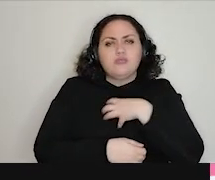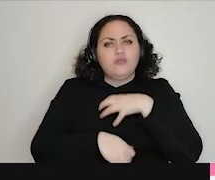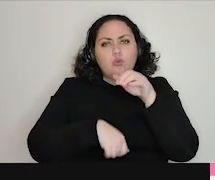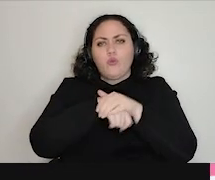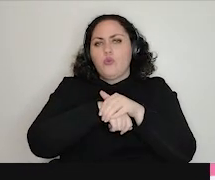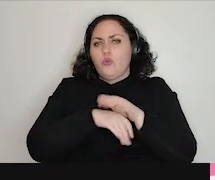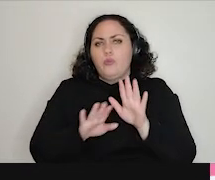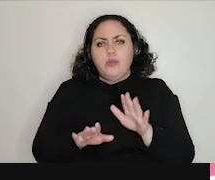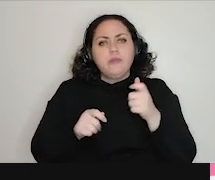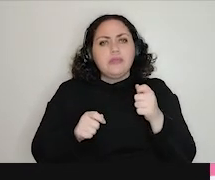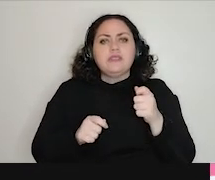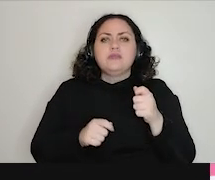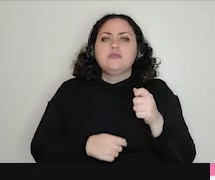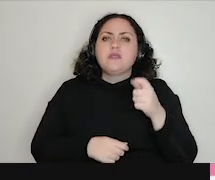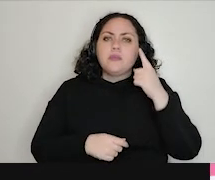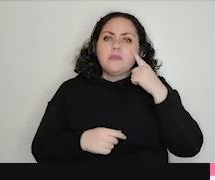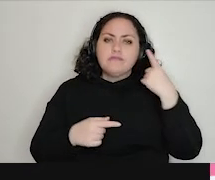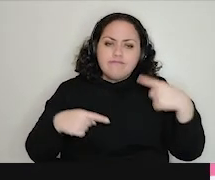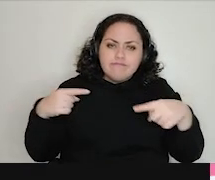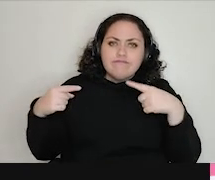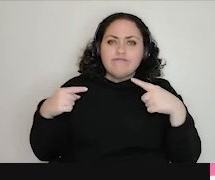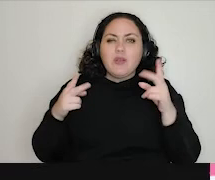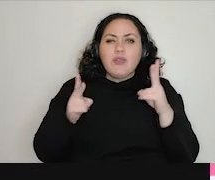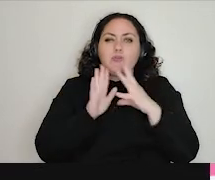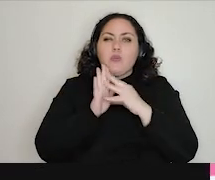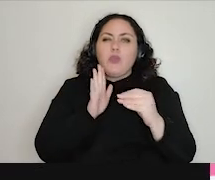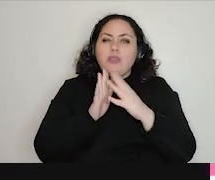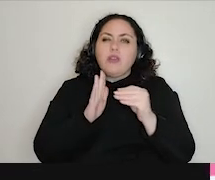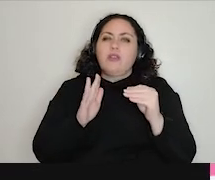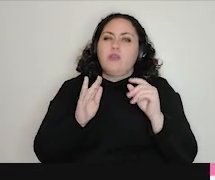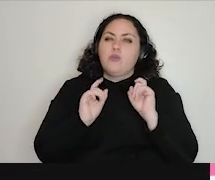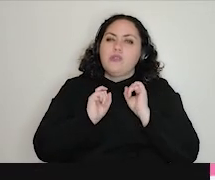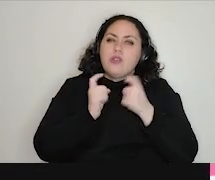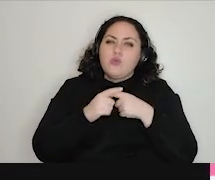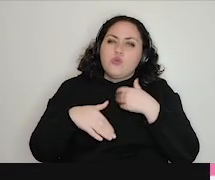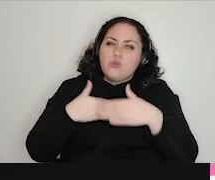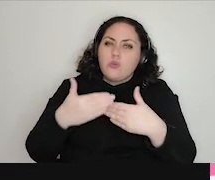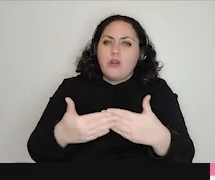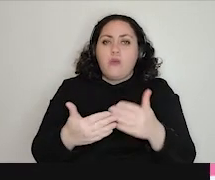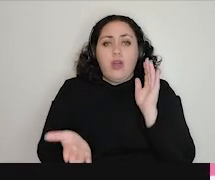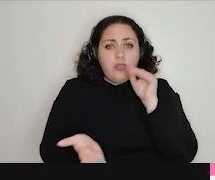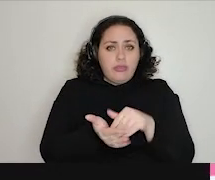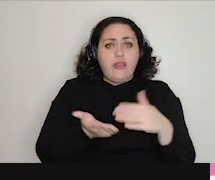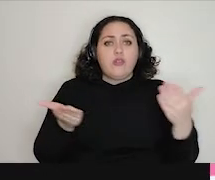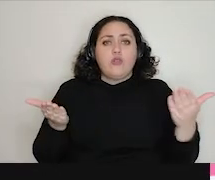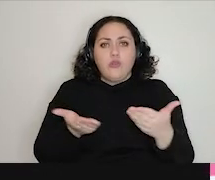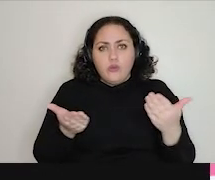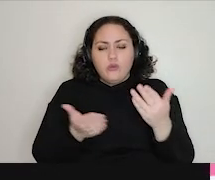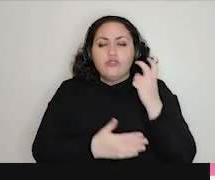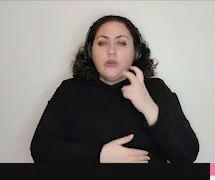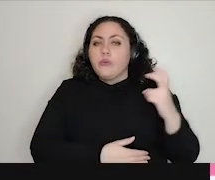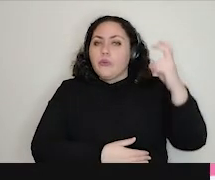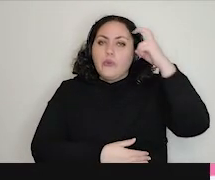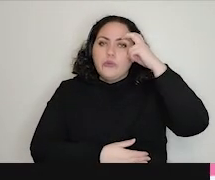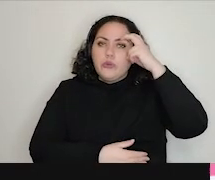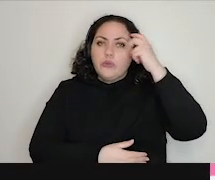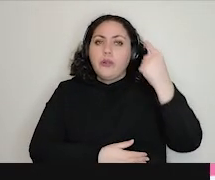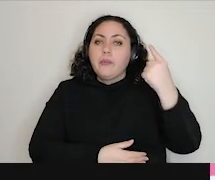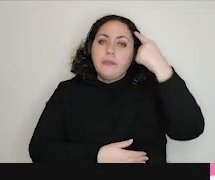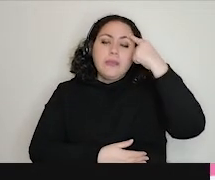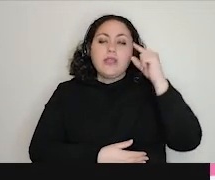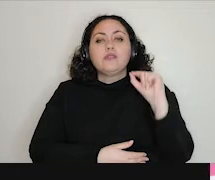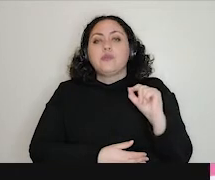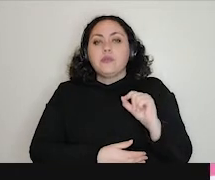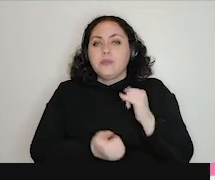sim questionar e refletir com relação aos postulados de dimorfismo sexual que direcionam, inclusive